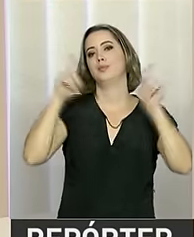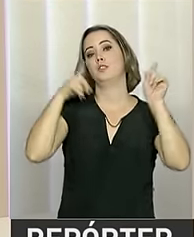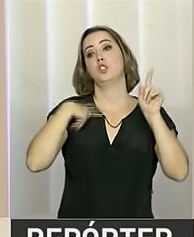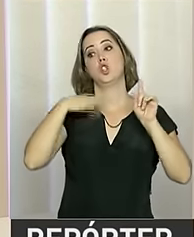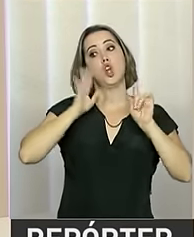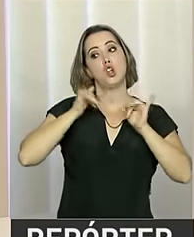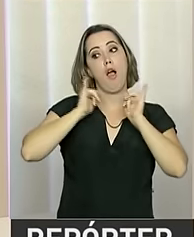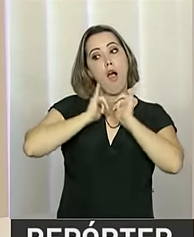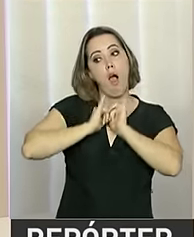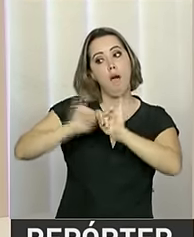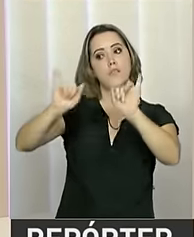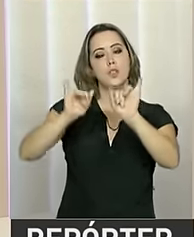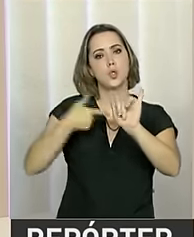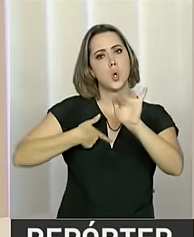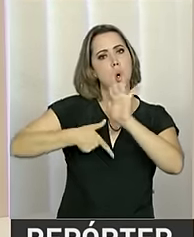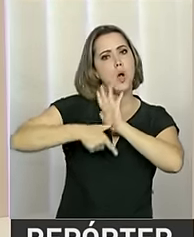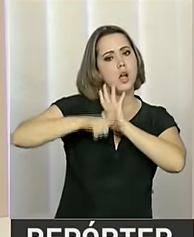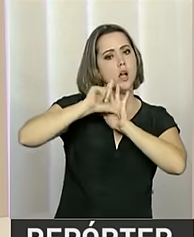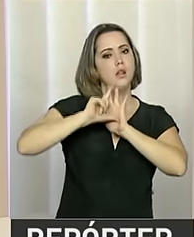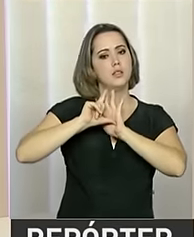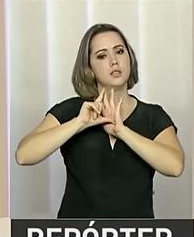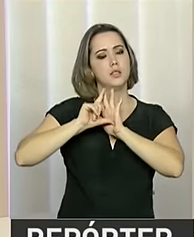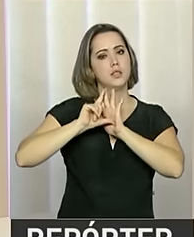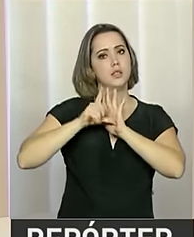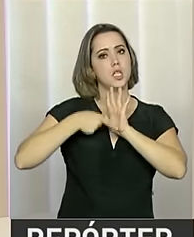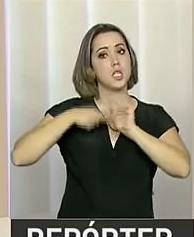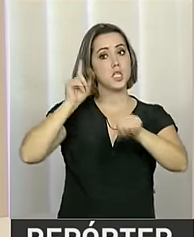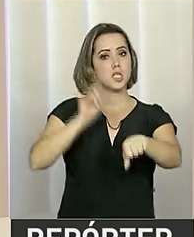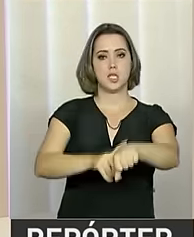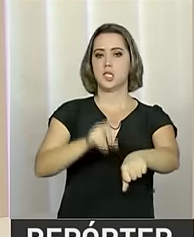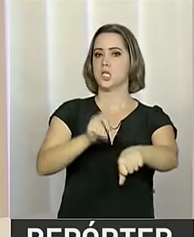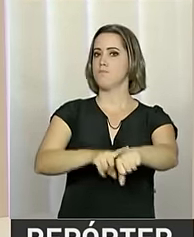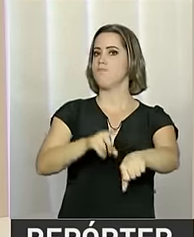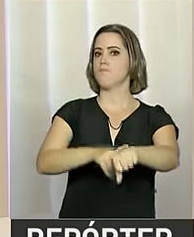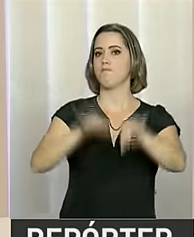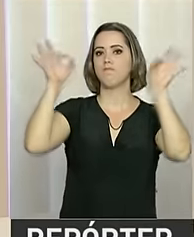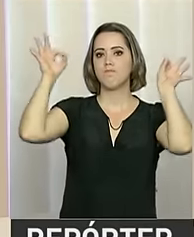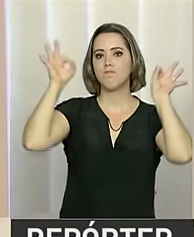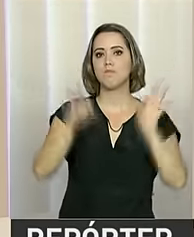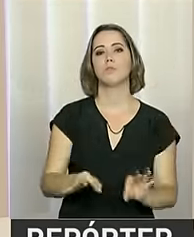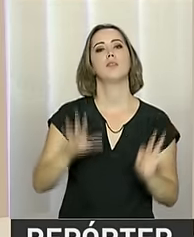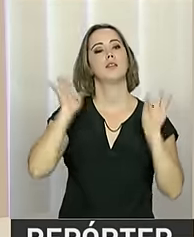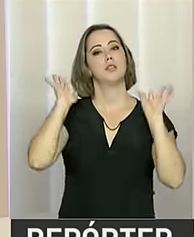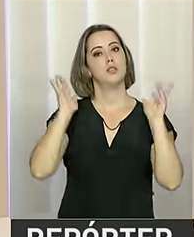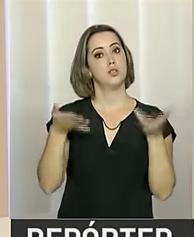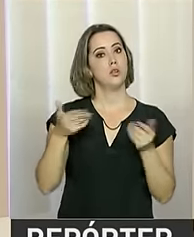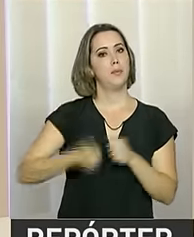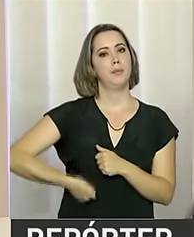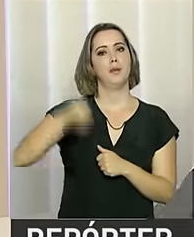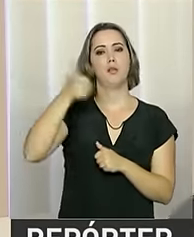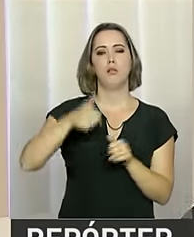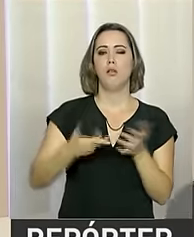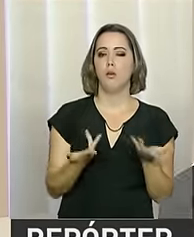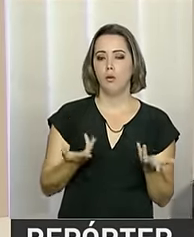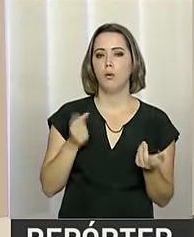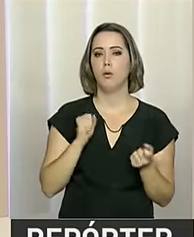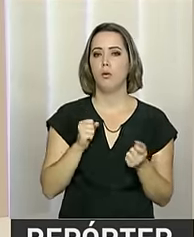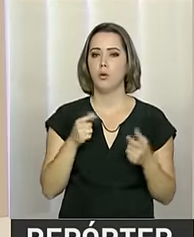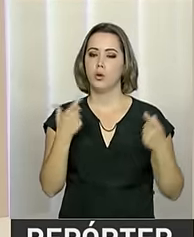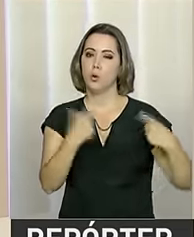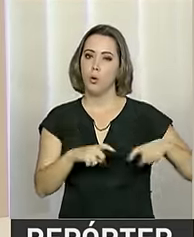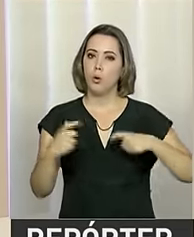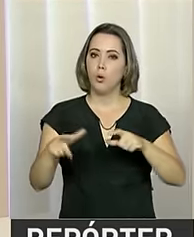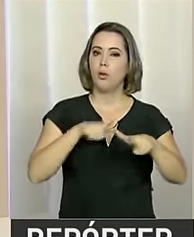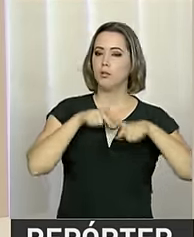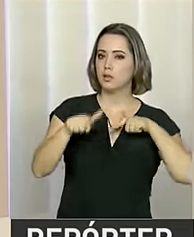e eh trazida em tempo real isso favorece muito a administração seja Municipal